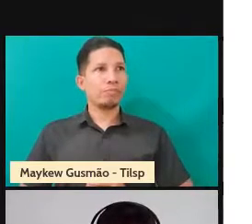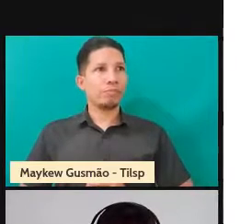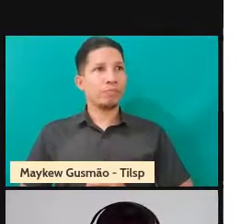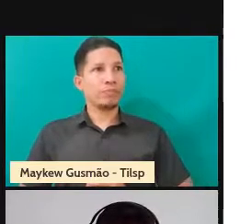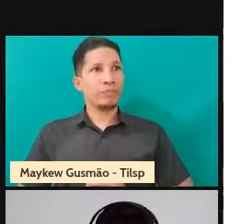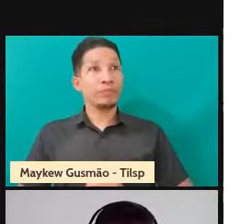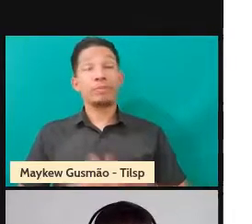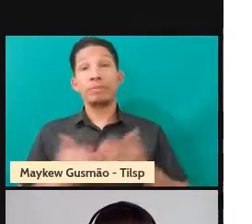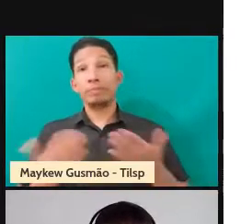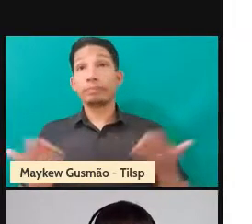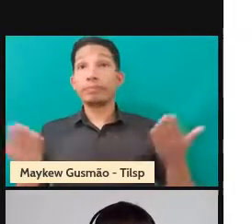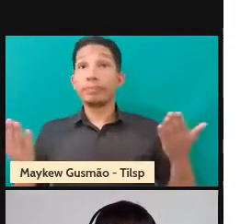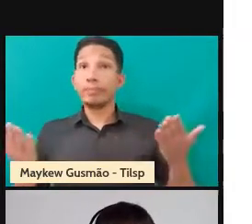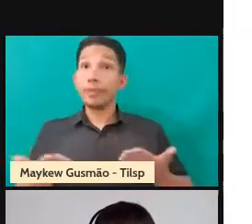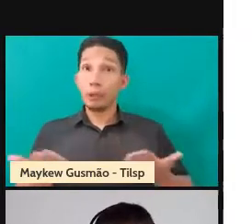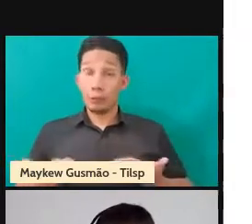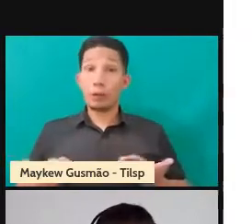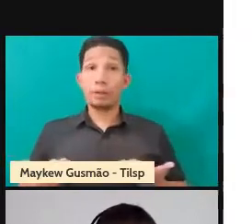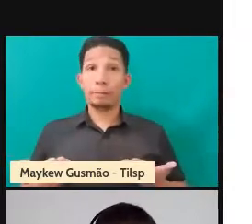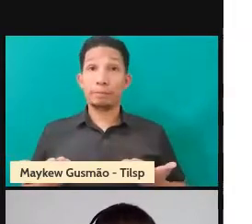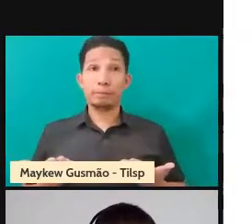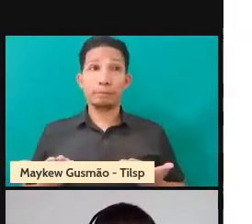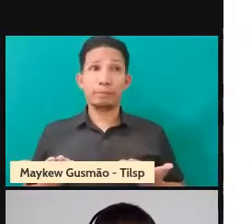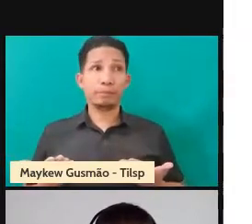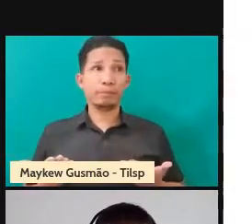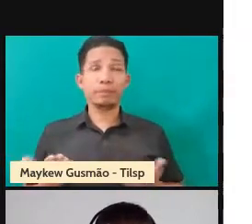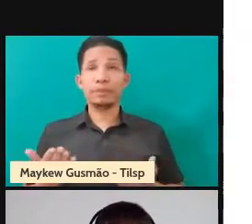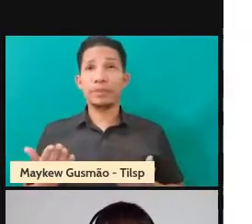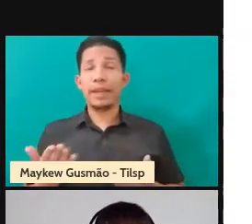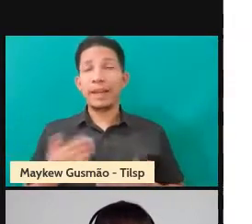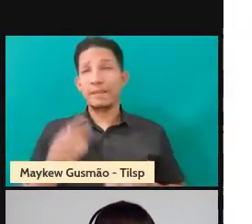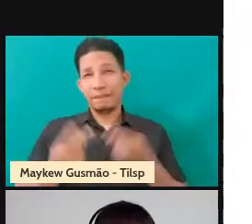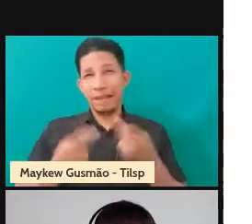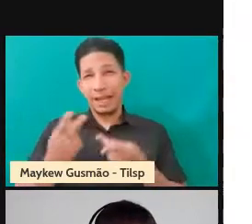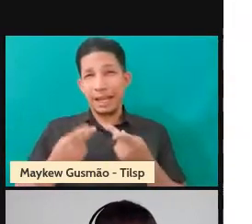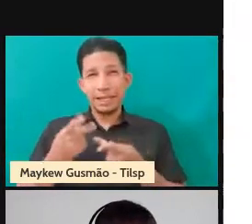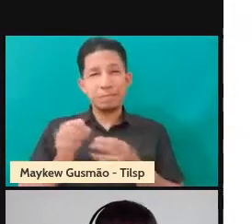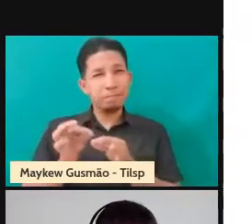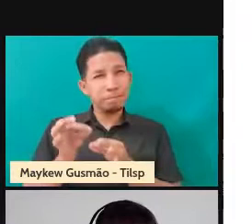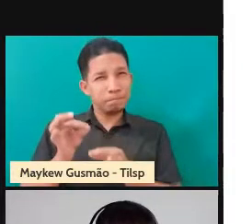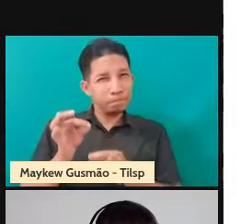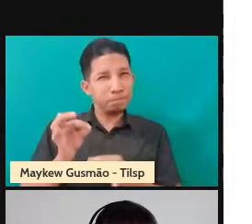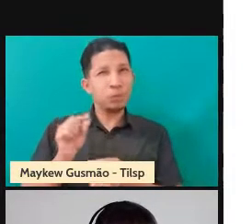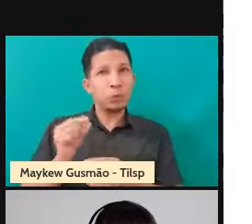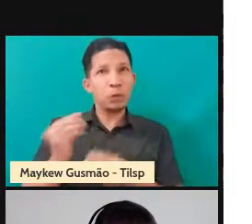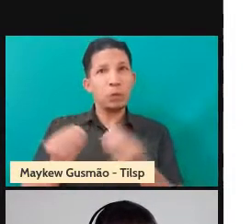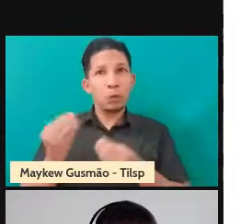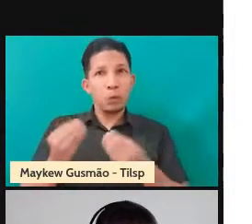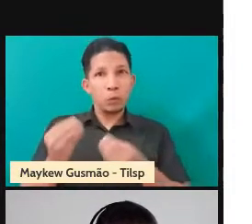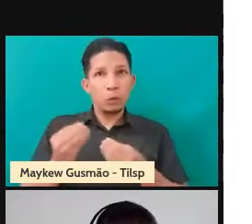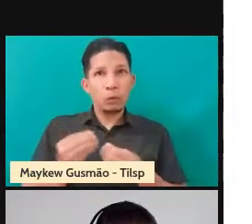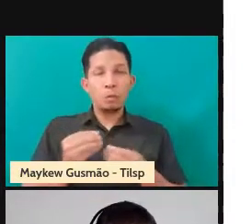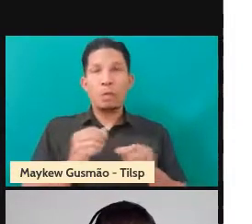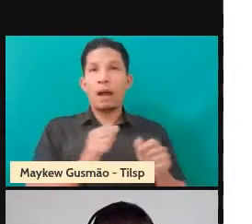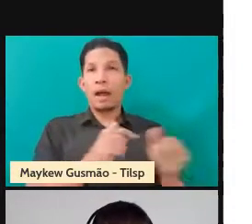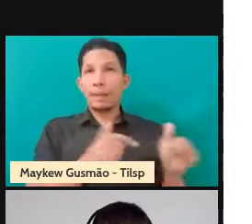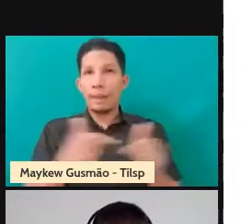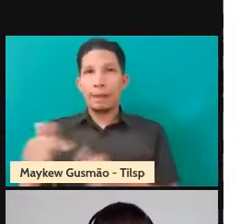Então, agora eu vou levar um tempinho aqui da minha fala para diferenciar as três atividades, como eu tinha